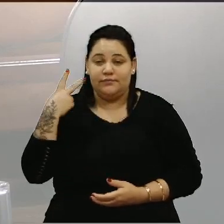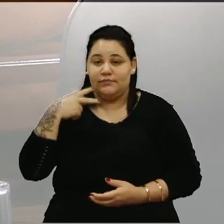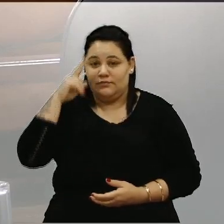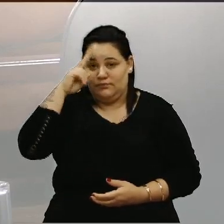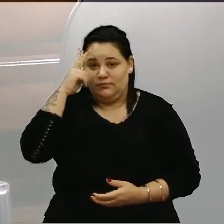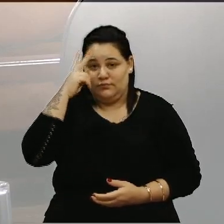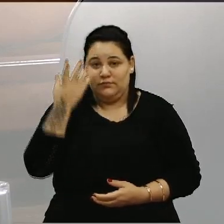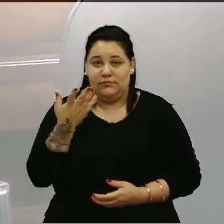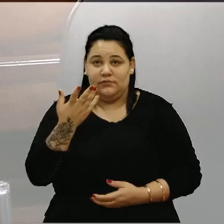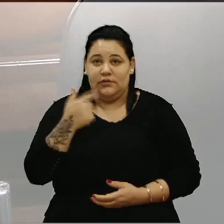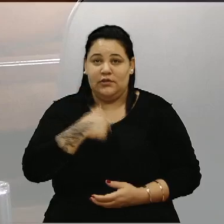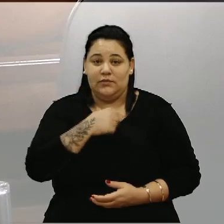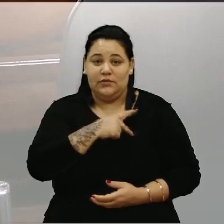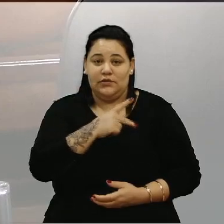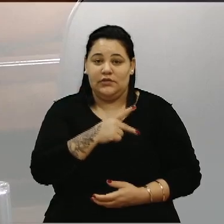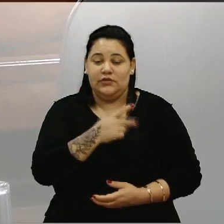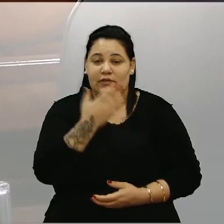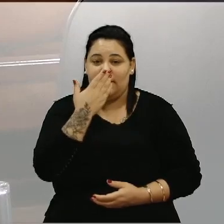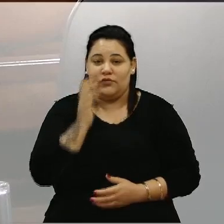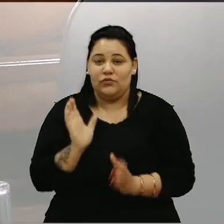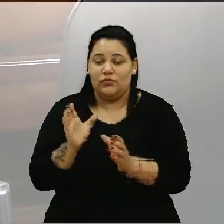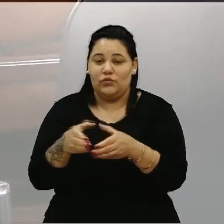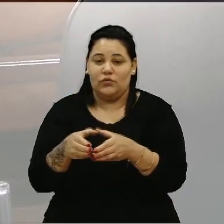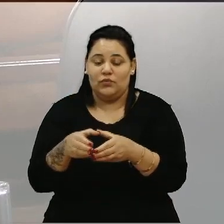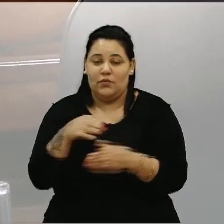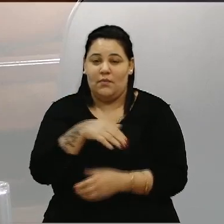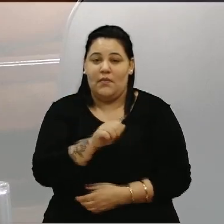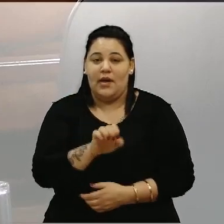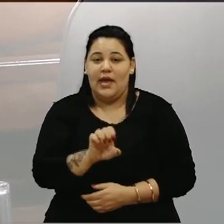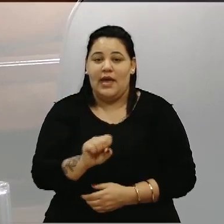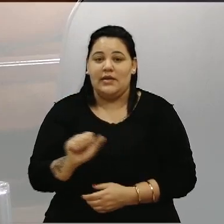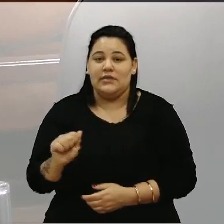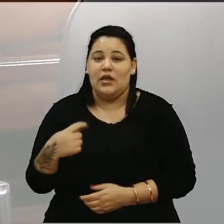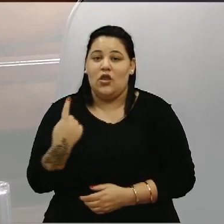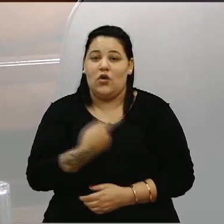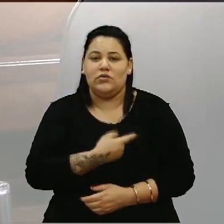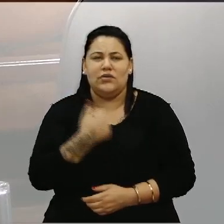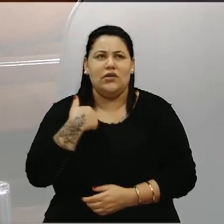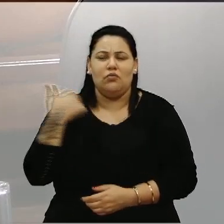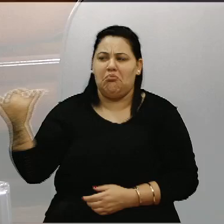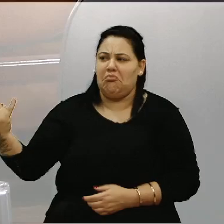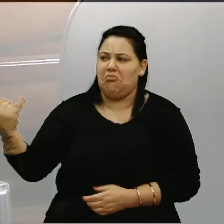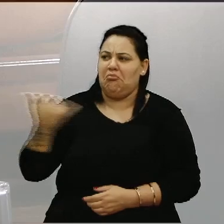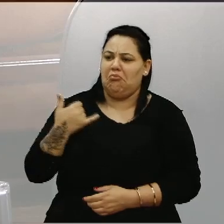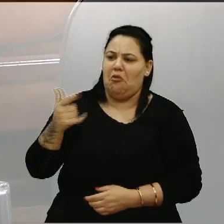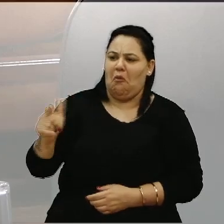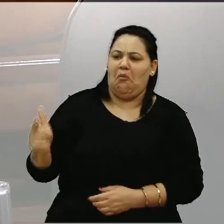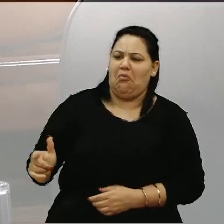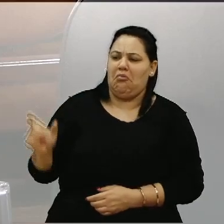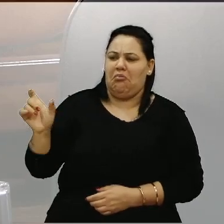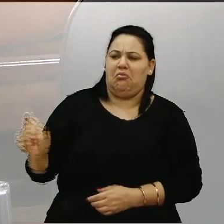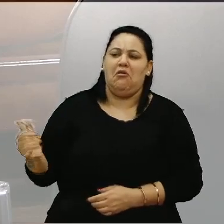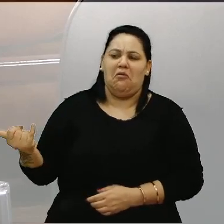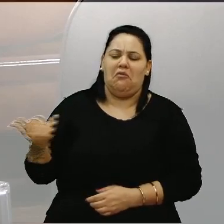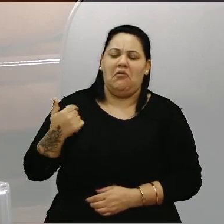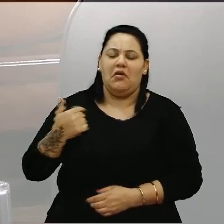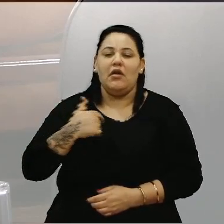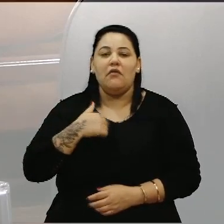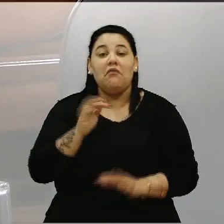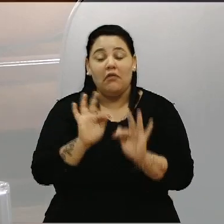da Frente Parlamentar, a Maesa é nossa, fiquei sabendo por terceiros ontem e fiquei feliz, vereadora Rose.